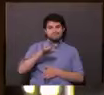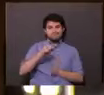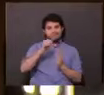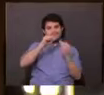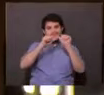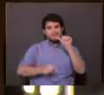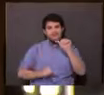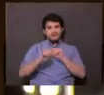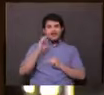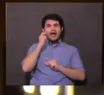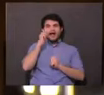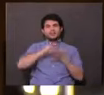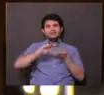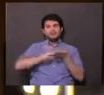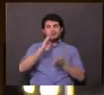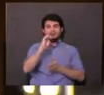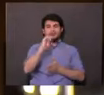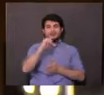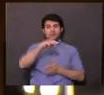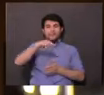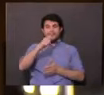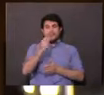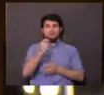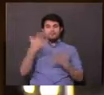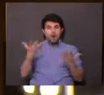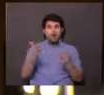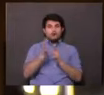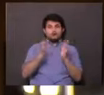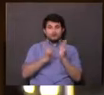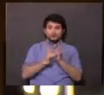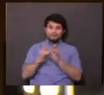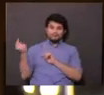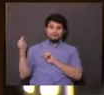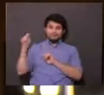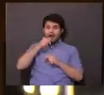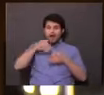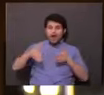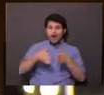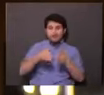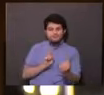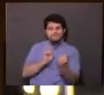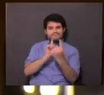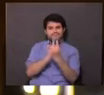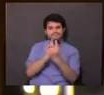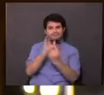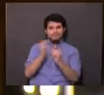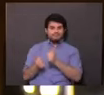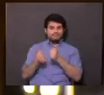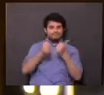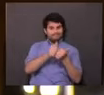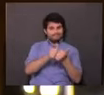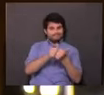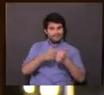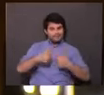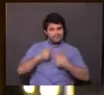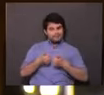de São Mateus. Então, veio Jesus da Galileia ao Jordão ter com João para ser batizado por